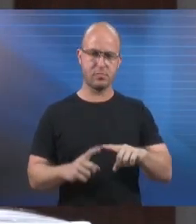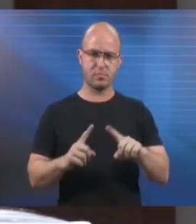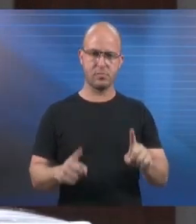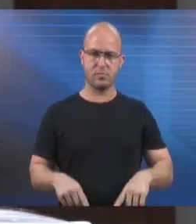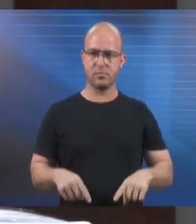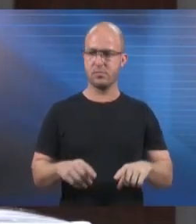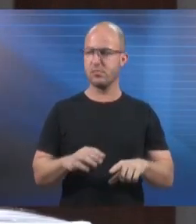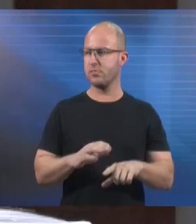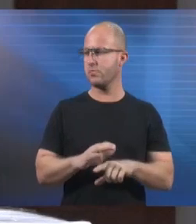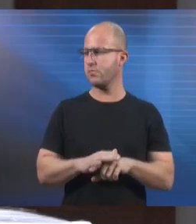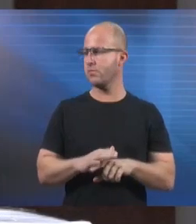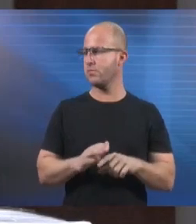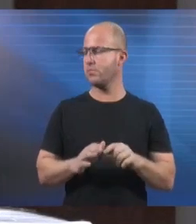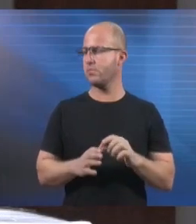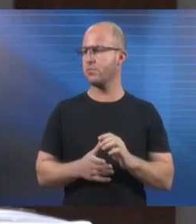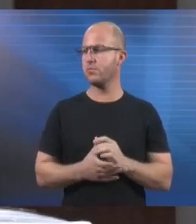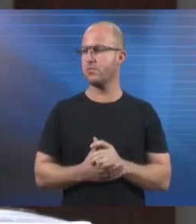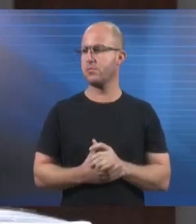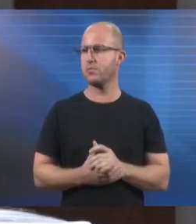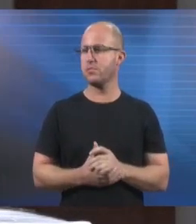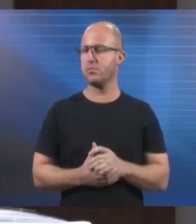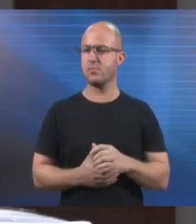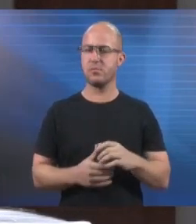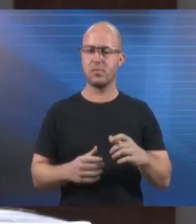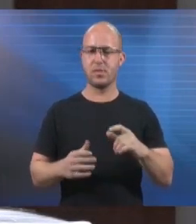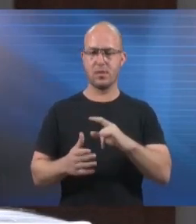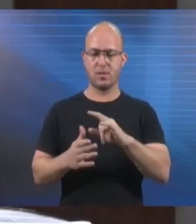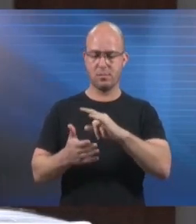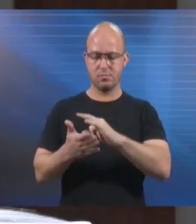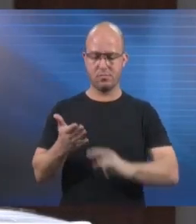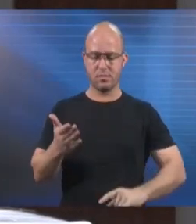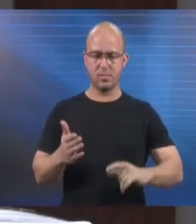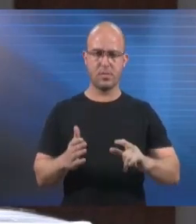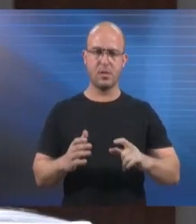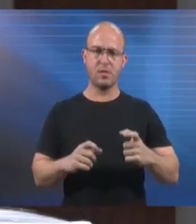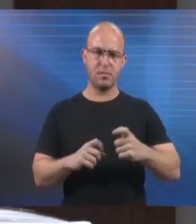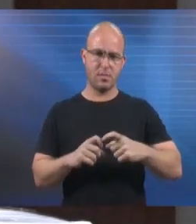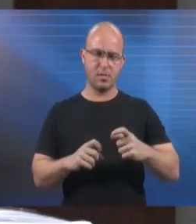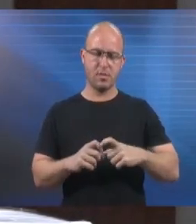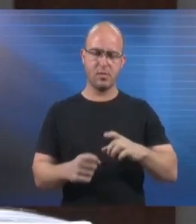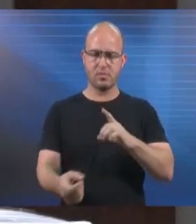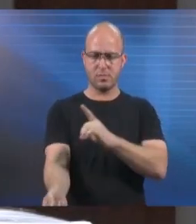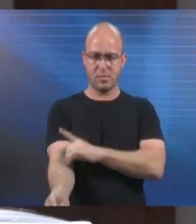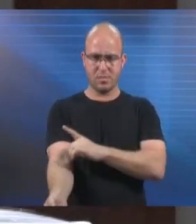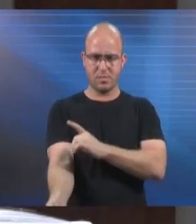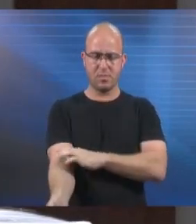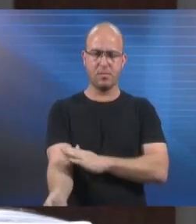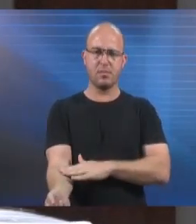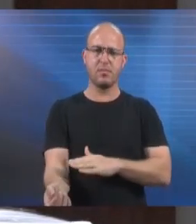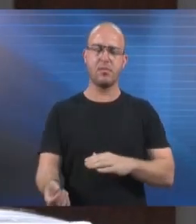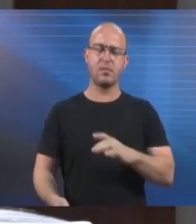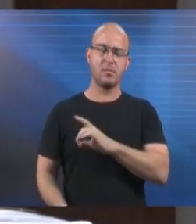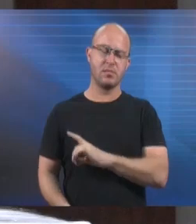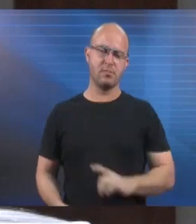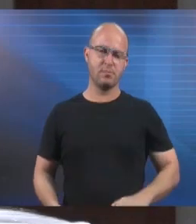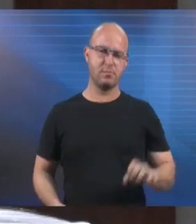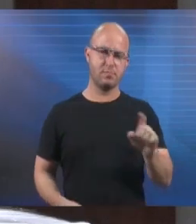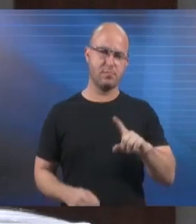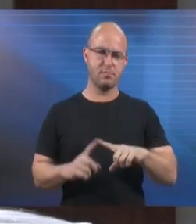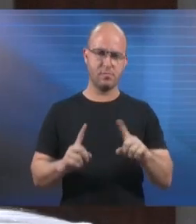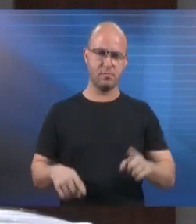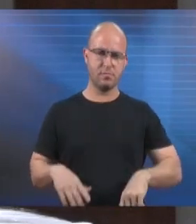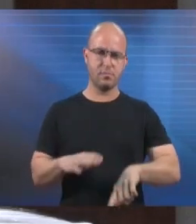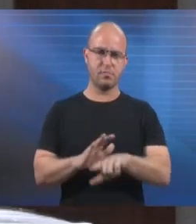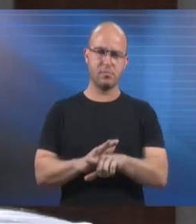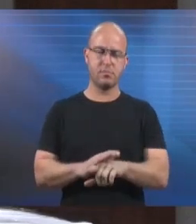de lei que estabelece prazo de validade indeterminado para o laudo médico pericial que atesta diabetes Deputado Ezequiel Ferreira projeto de